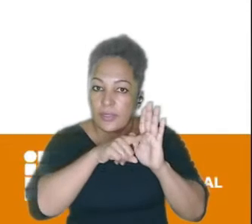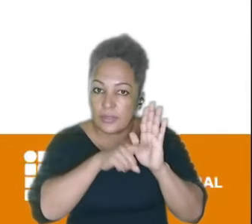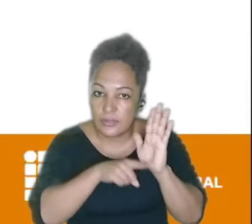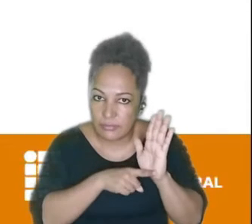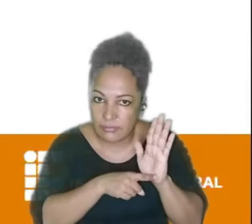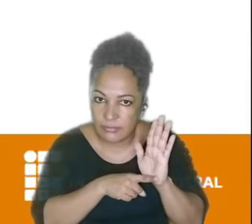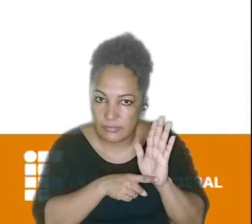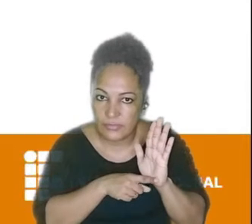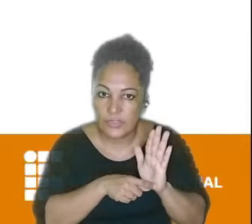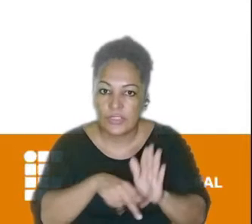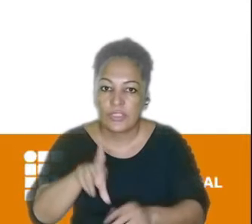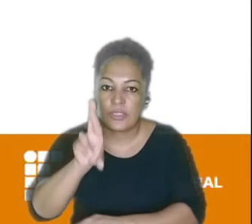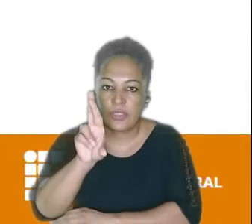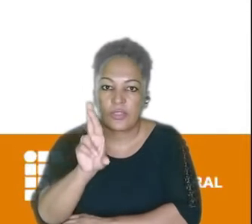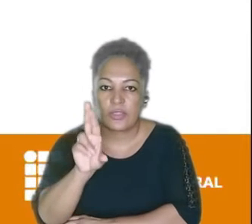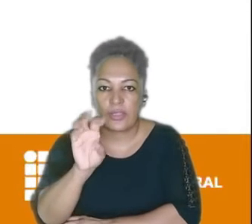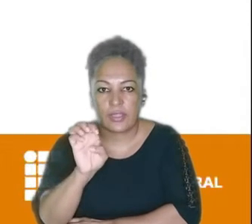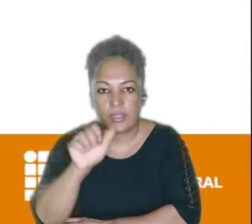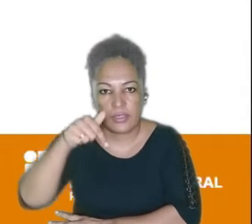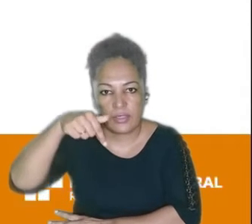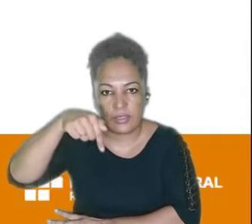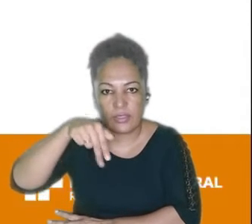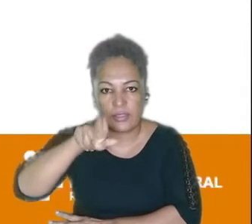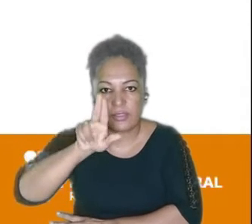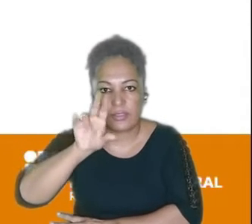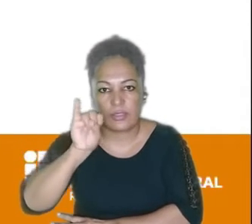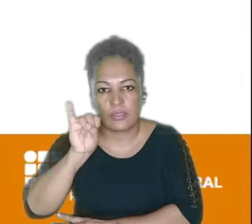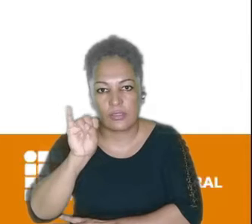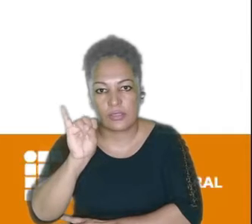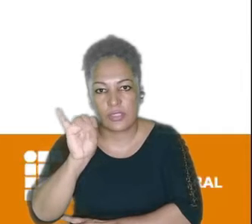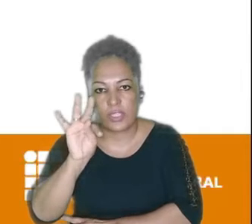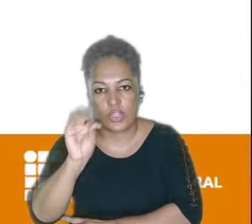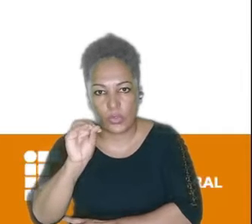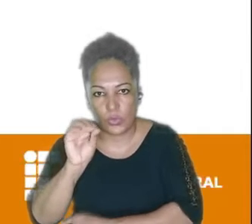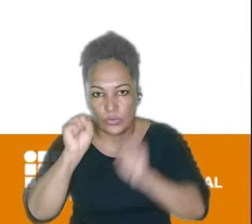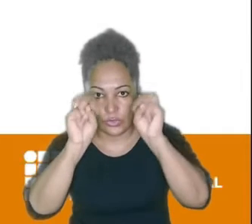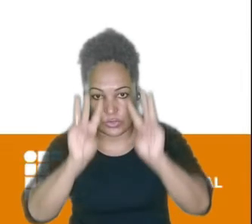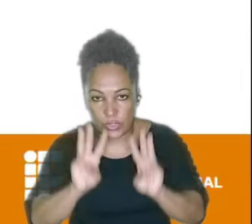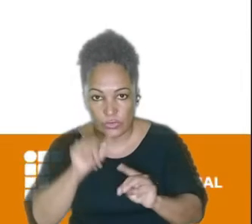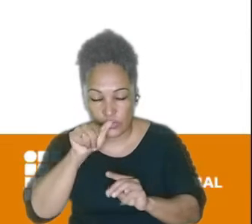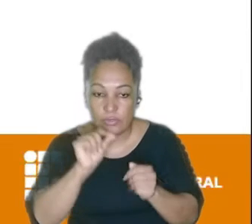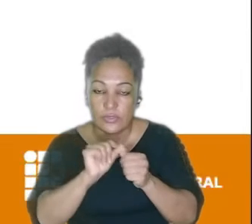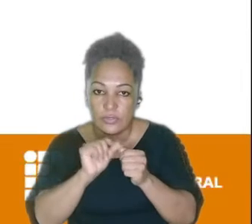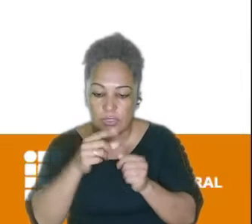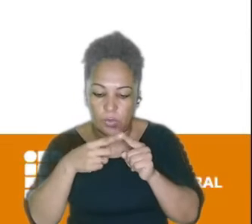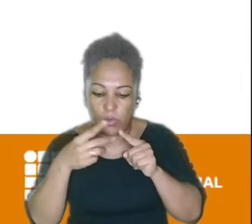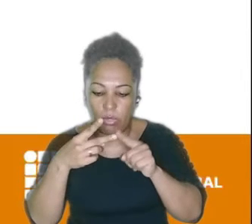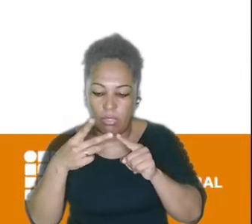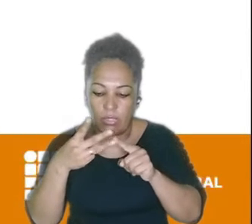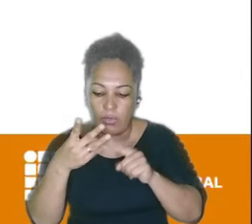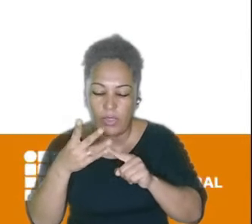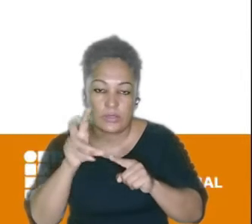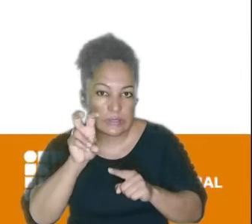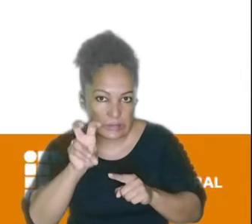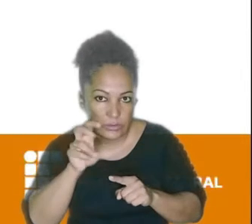nossa lista de requisitos de software que nós levantamos a partir dessa análise de caso, que é o que vocês irão fazer. Então, eu tenho 1,